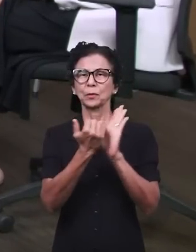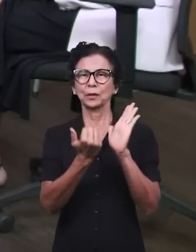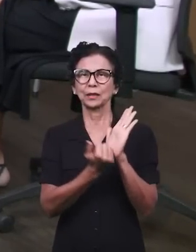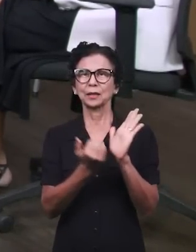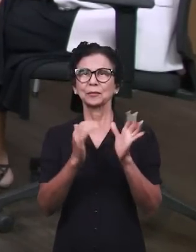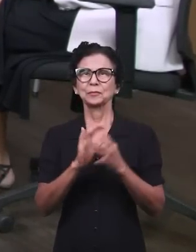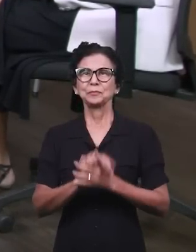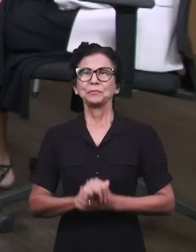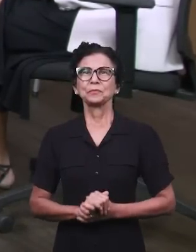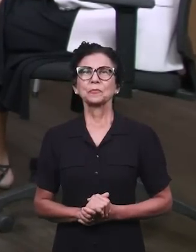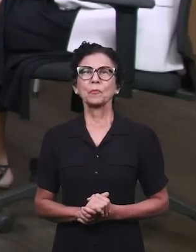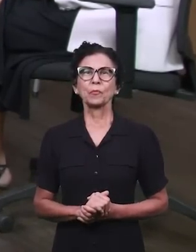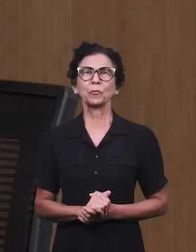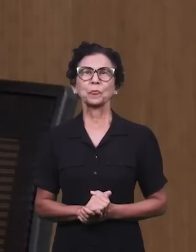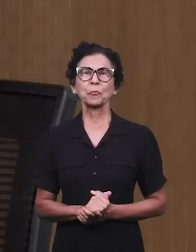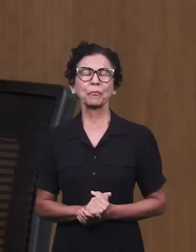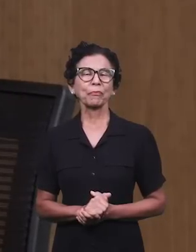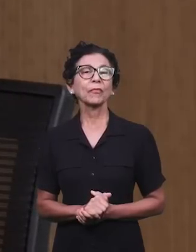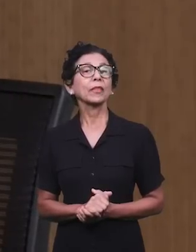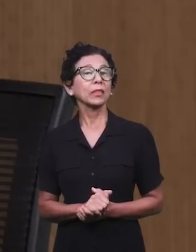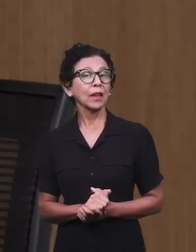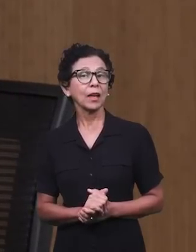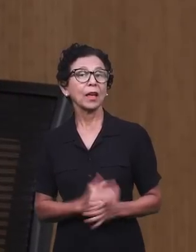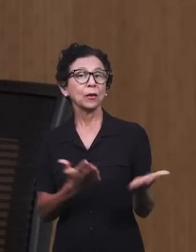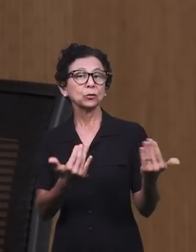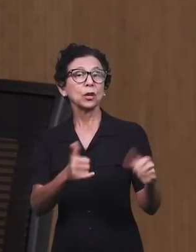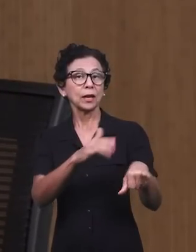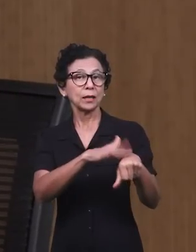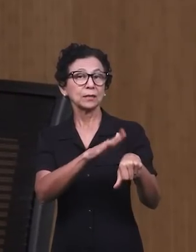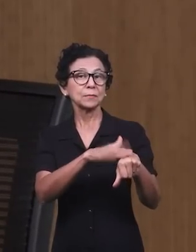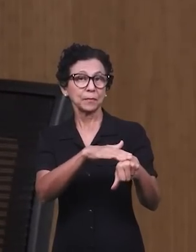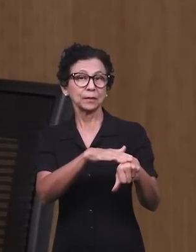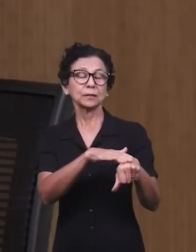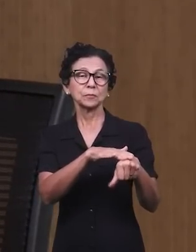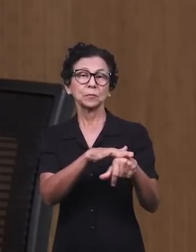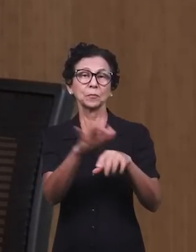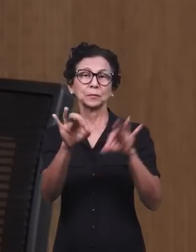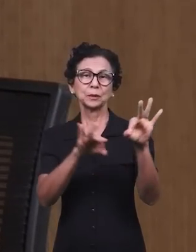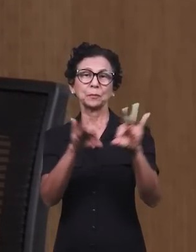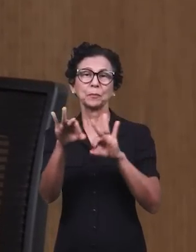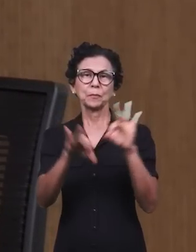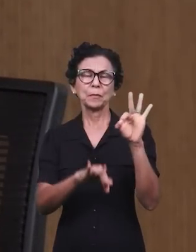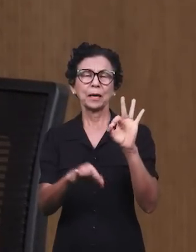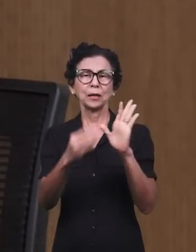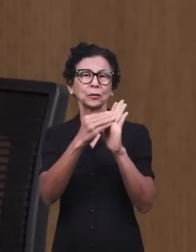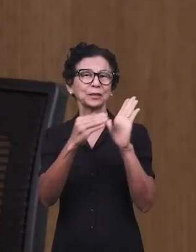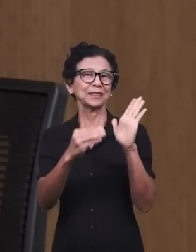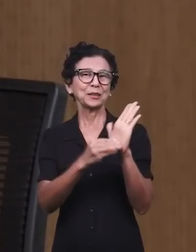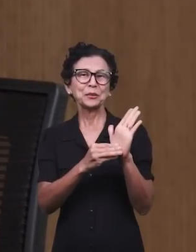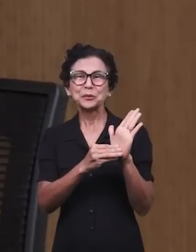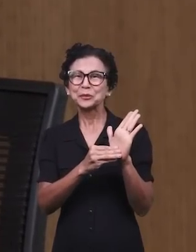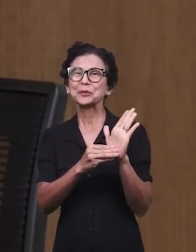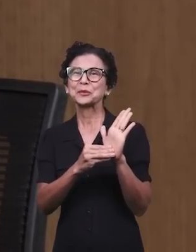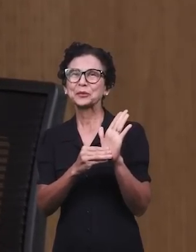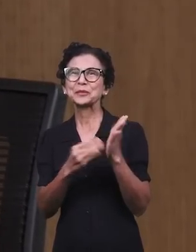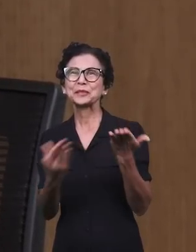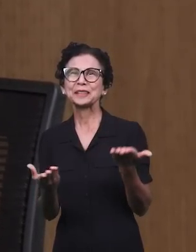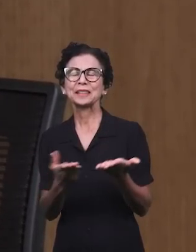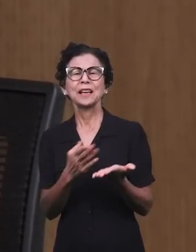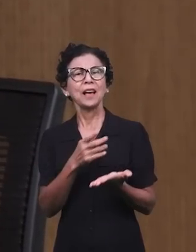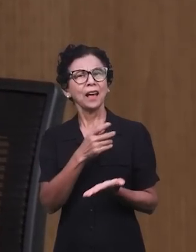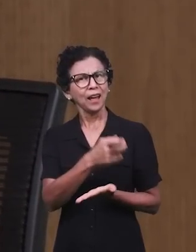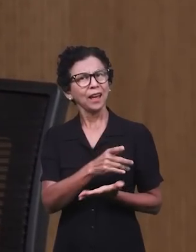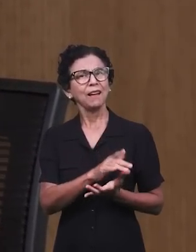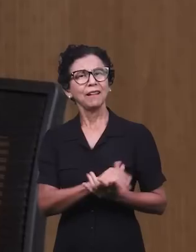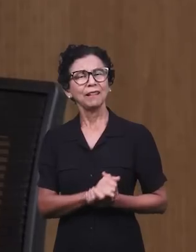O programa é feito, né, elaborado pelos jovens, então os jovens da produção, eles fazem um trabalho incrível, eles que